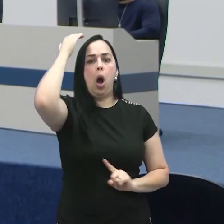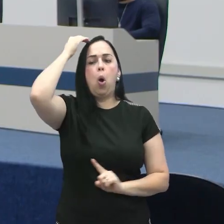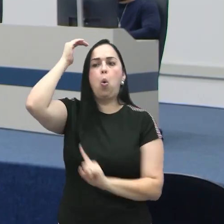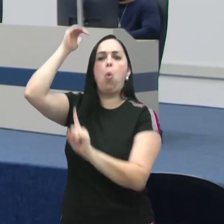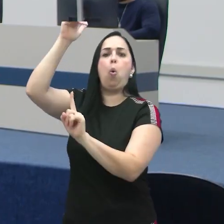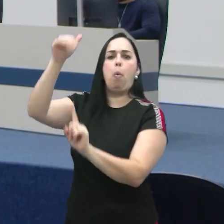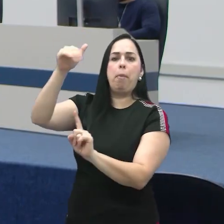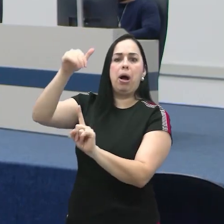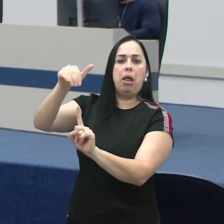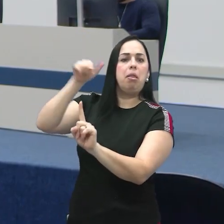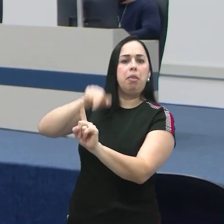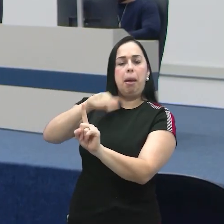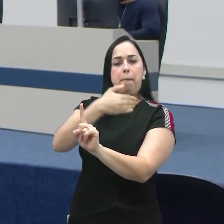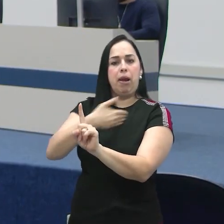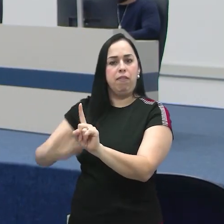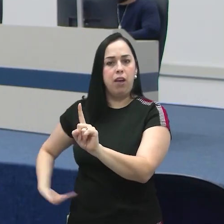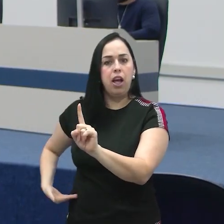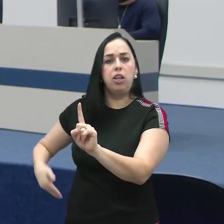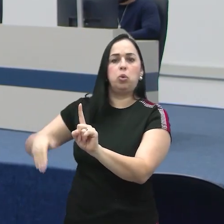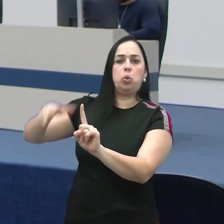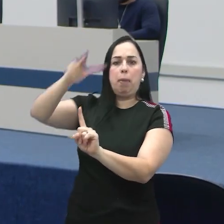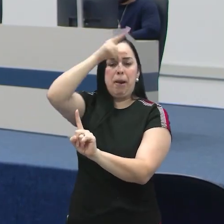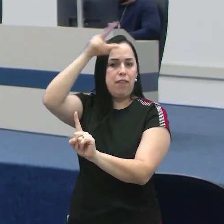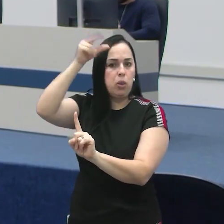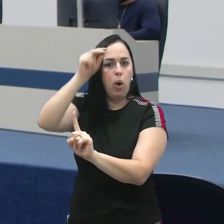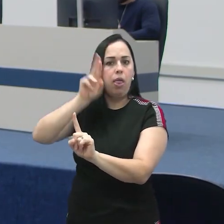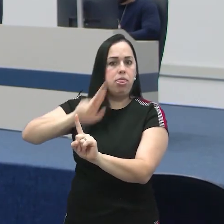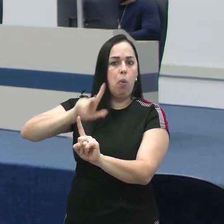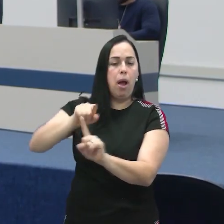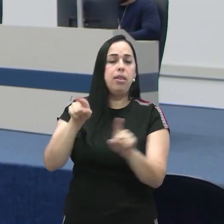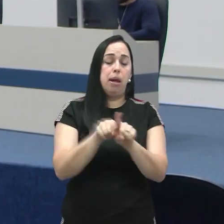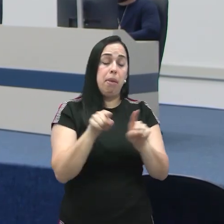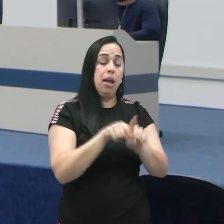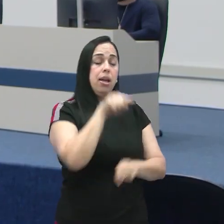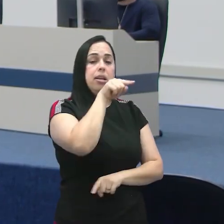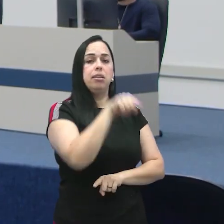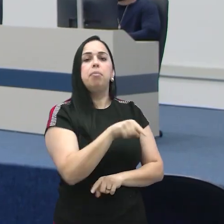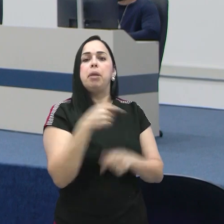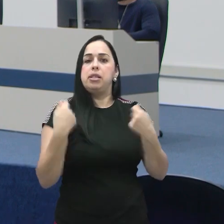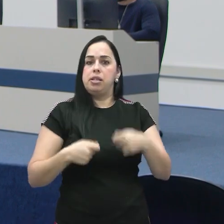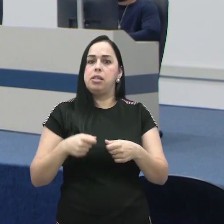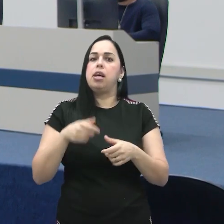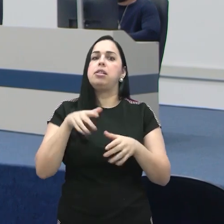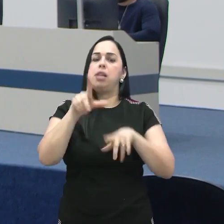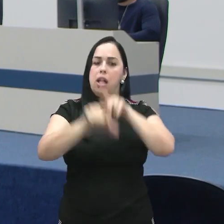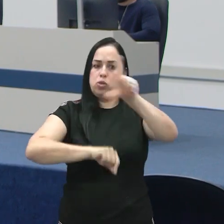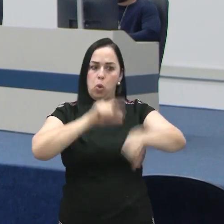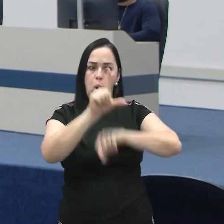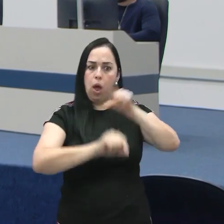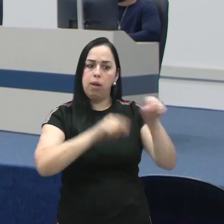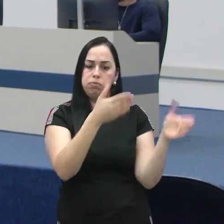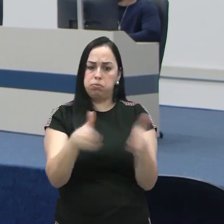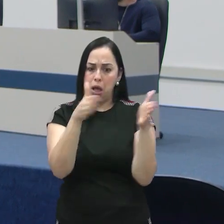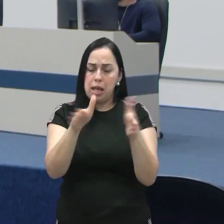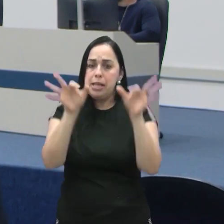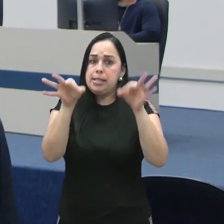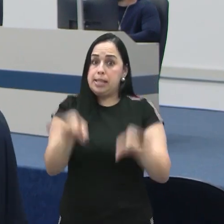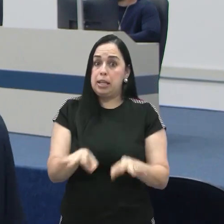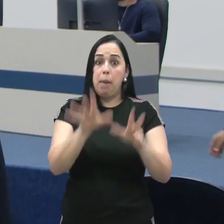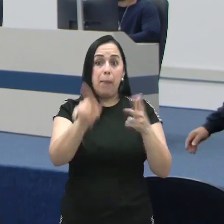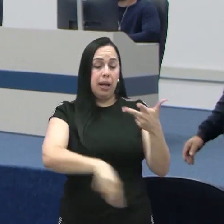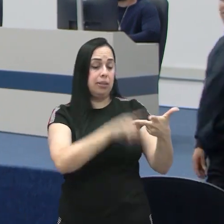colocar toda a culpa no poder público, lógico. A gente precisa de uma coleta eficiente, de uma coleta seletiva